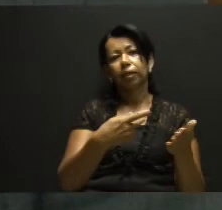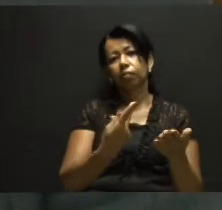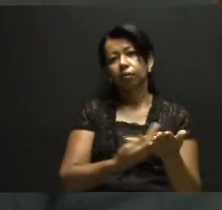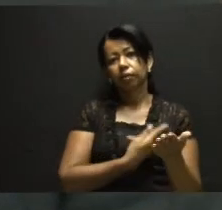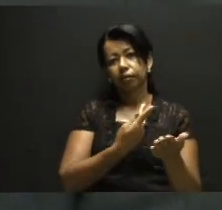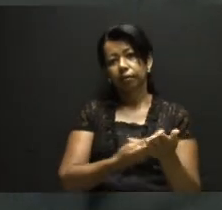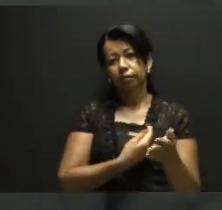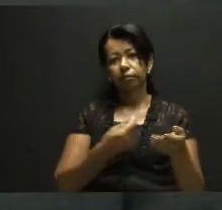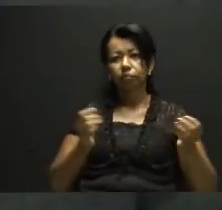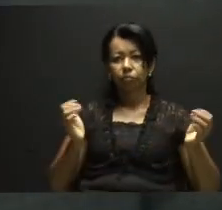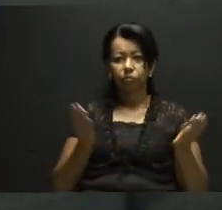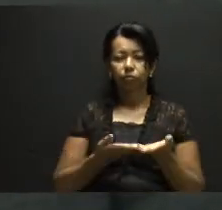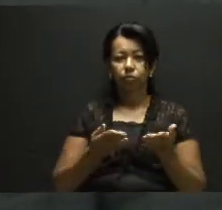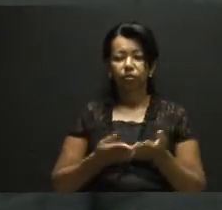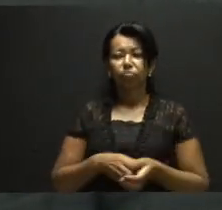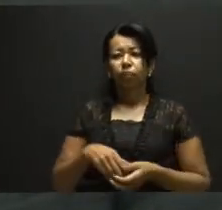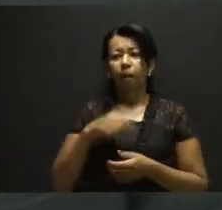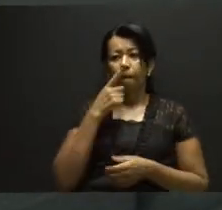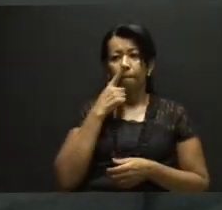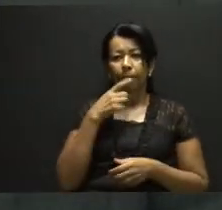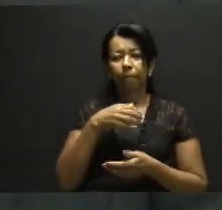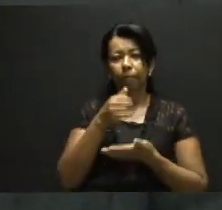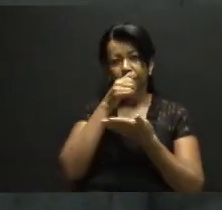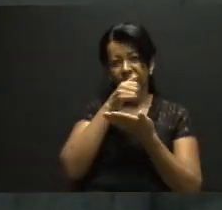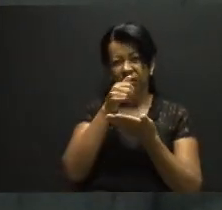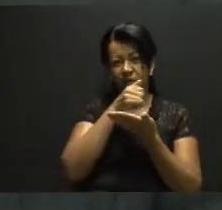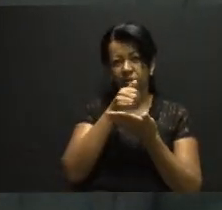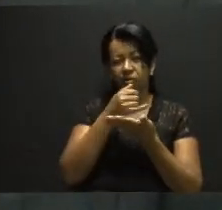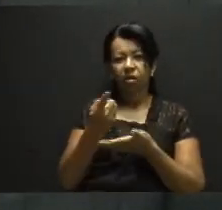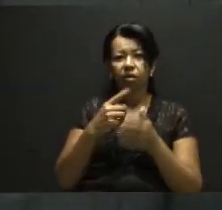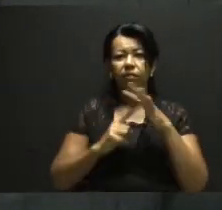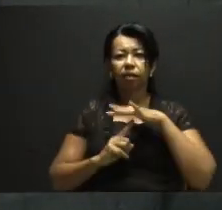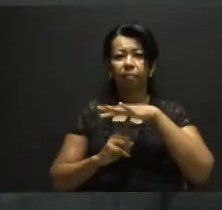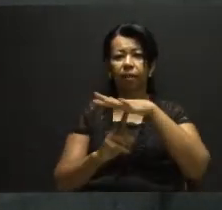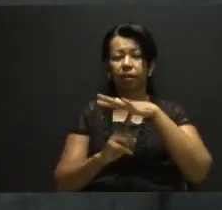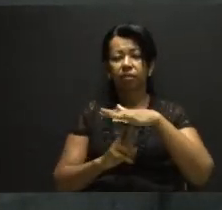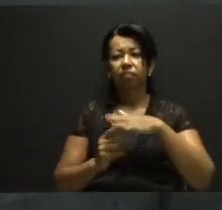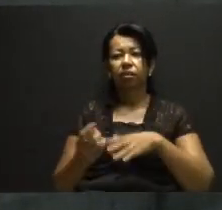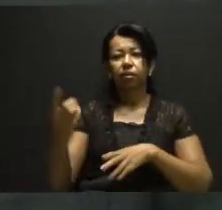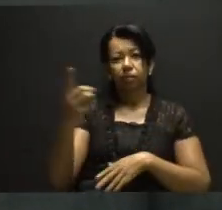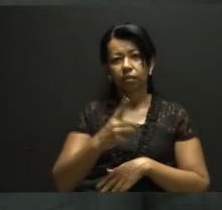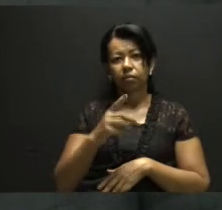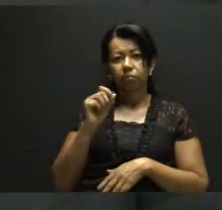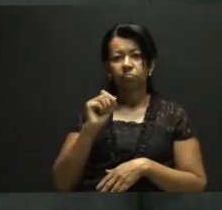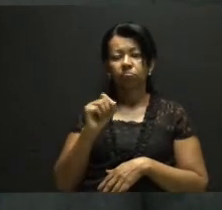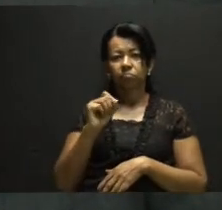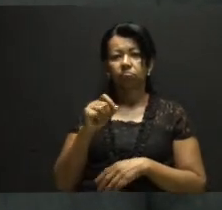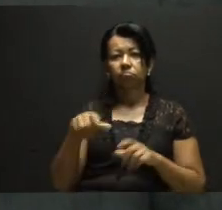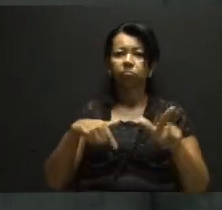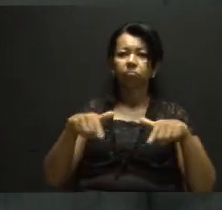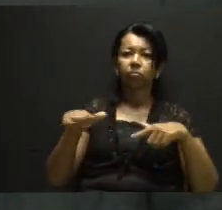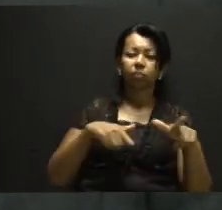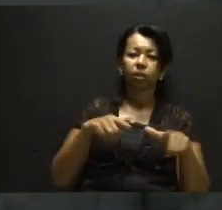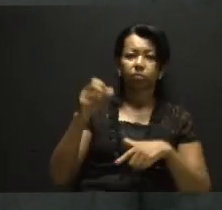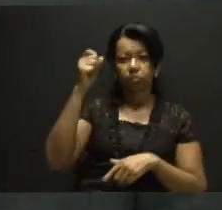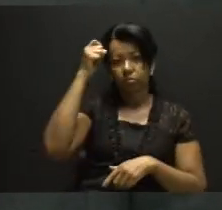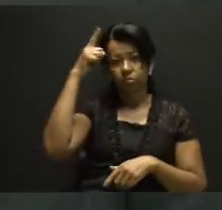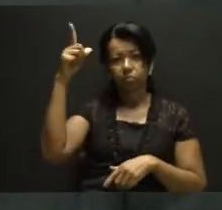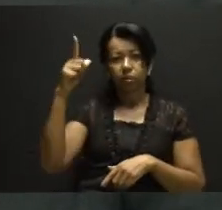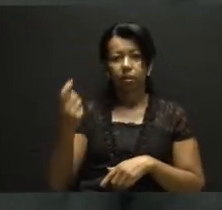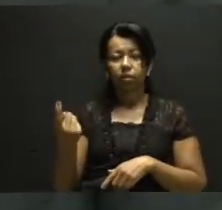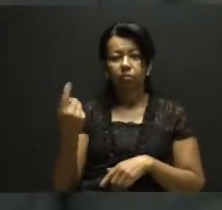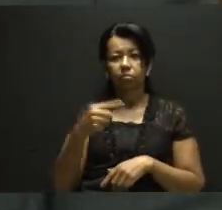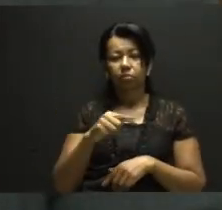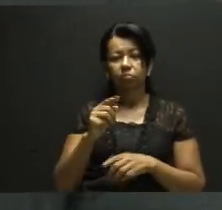hoje que é o tráfico infelizmente dominando e essa praça da juventude ele vai atrair muitas trabalhos culturais no